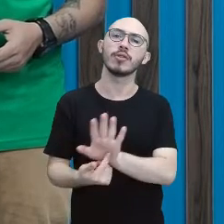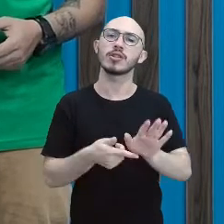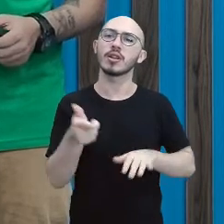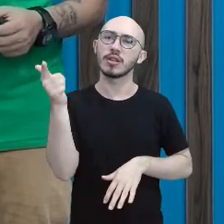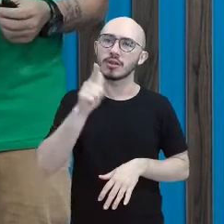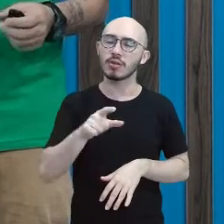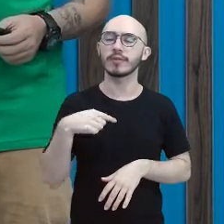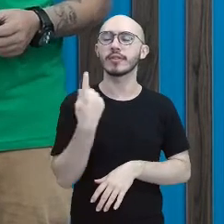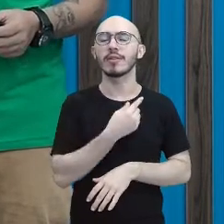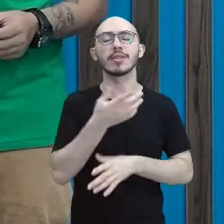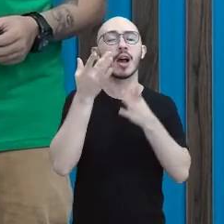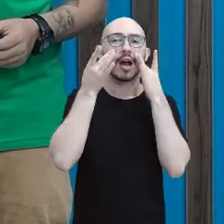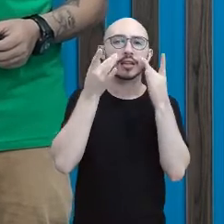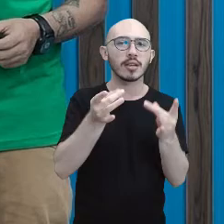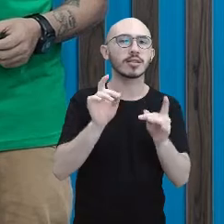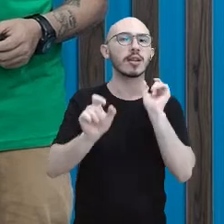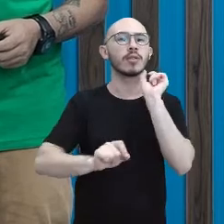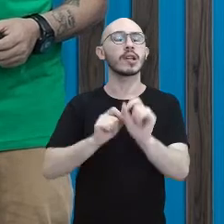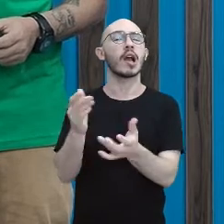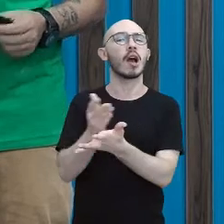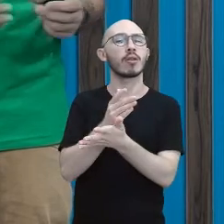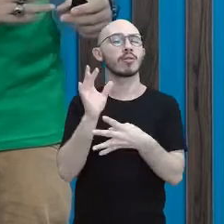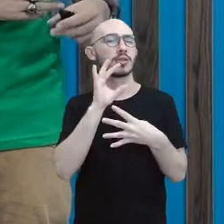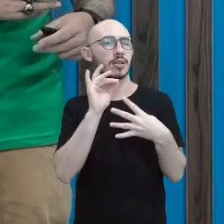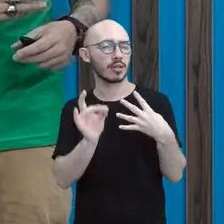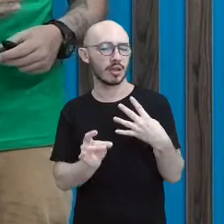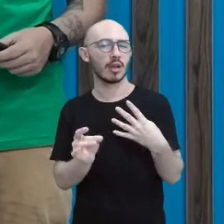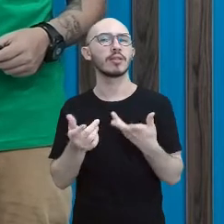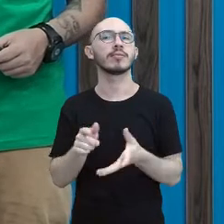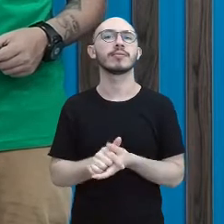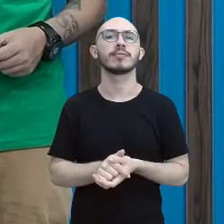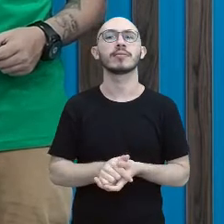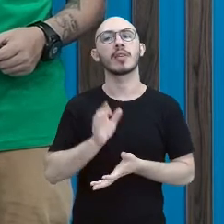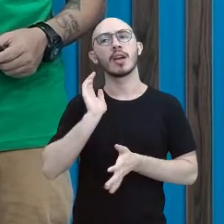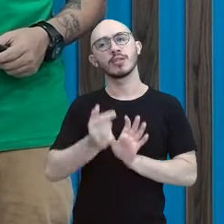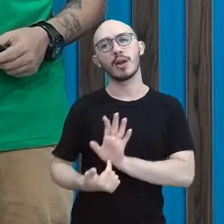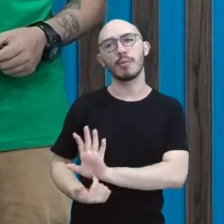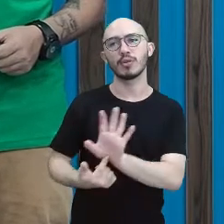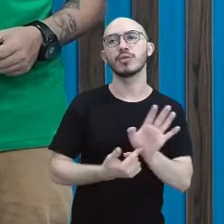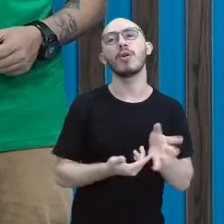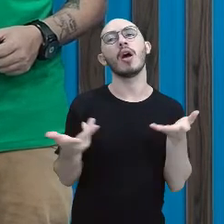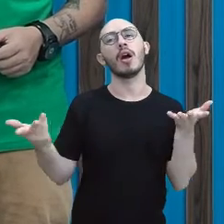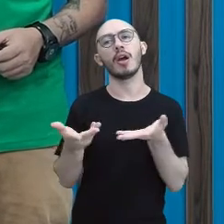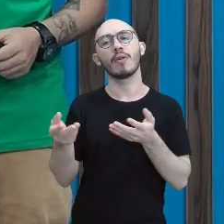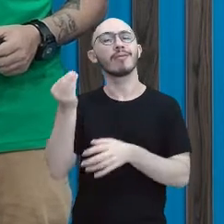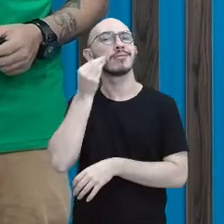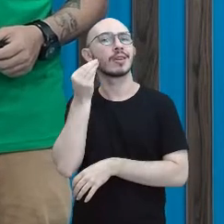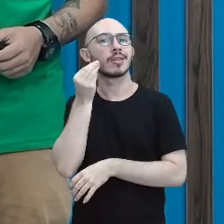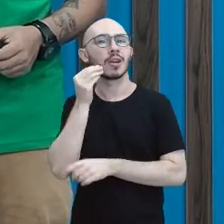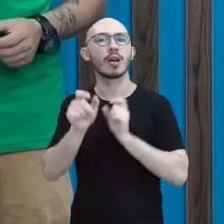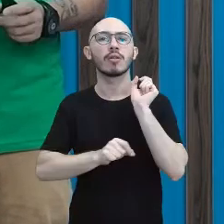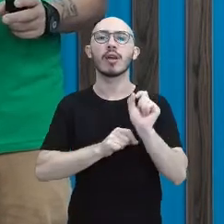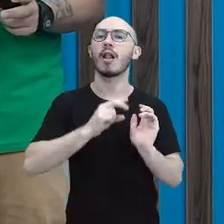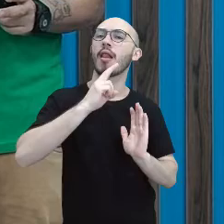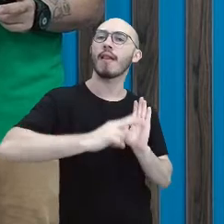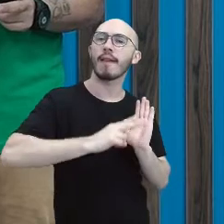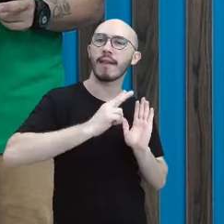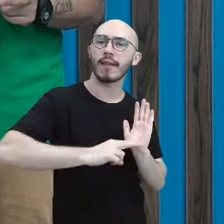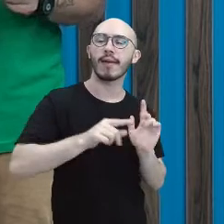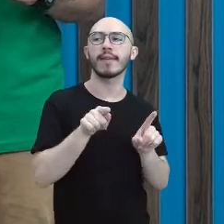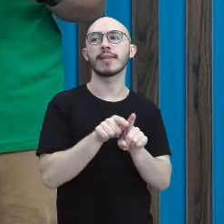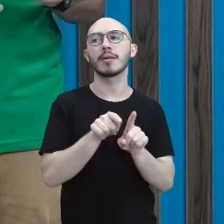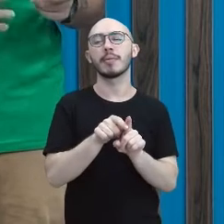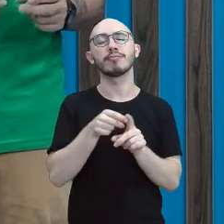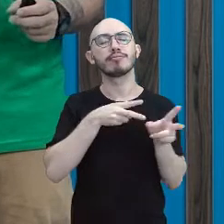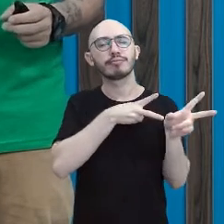para a gente começar a prestar atenção em alguns detalhes, né? Ou seja, a gente apresentou esses números e agora a gente vai tentar ler, a gente vai